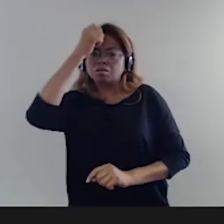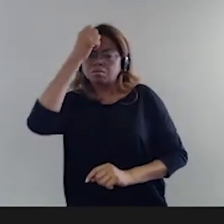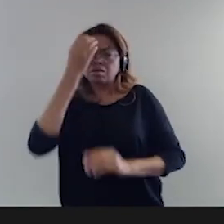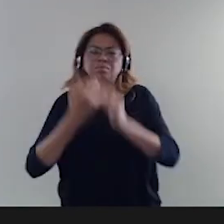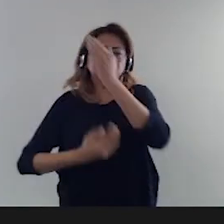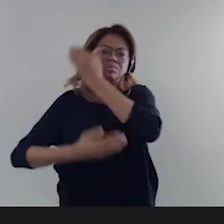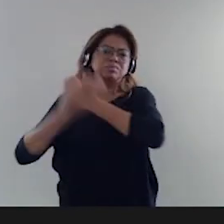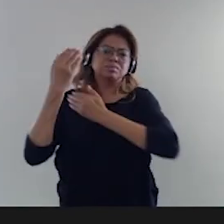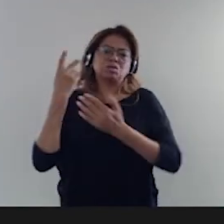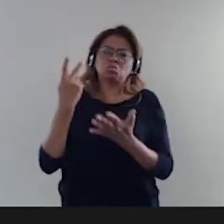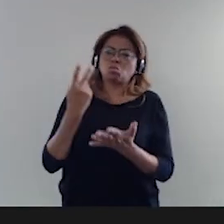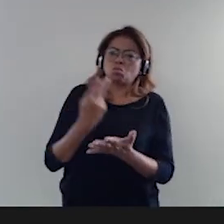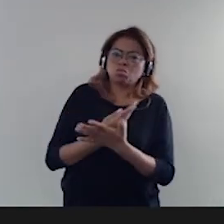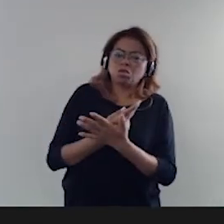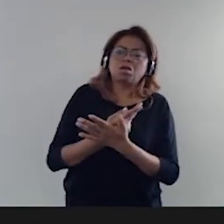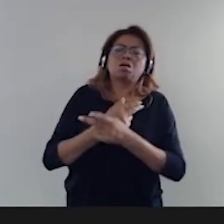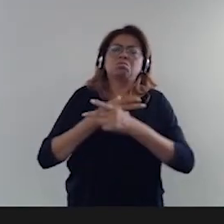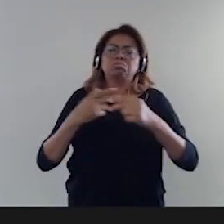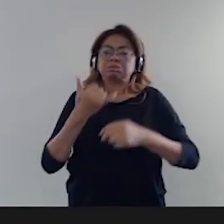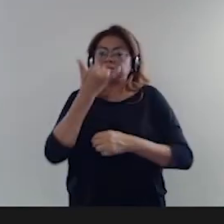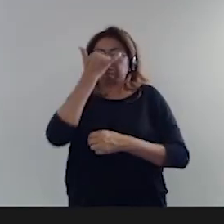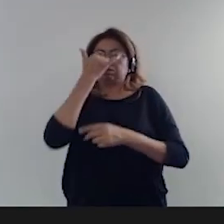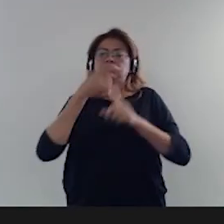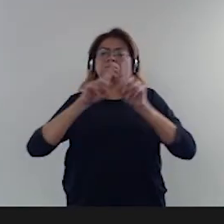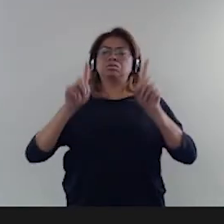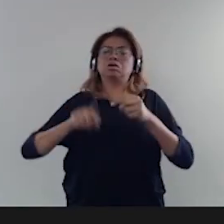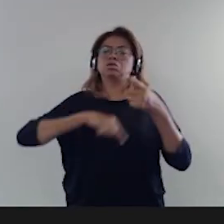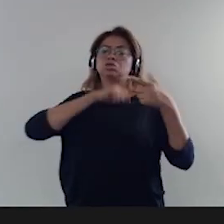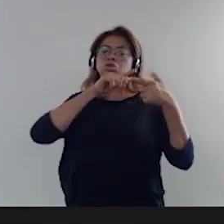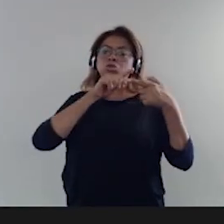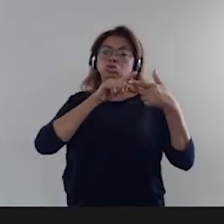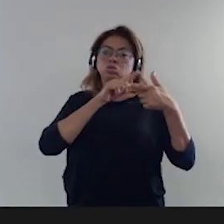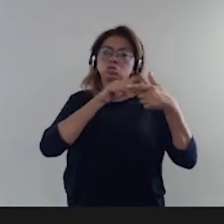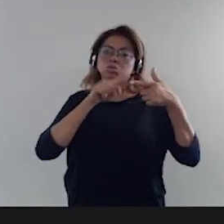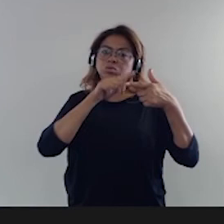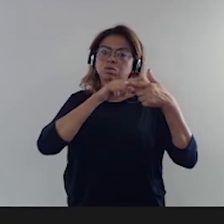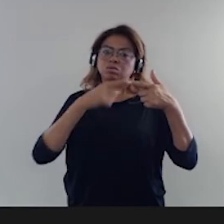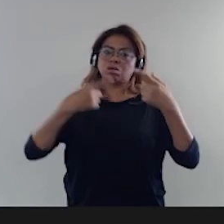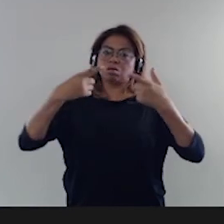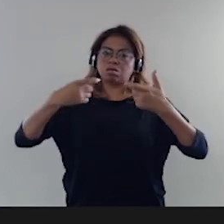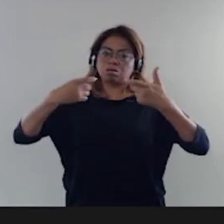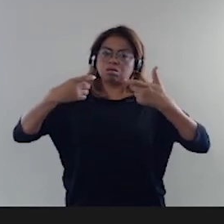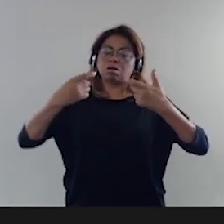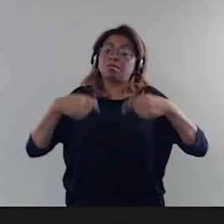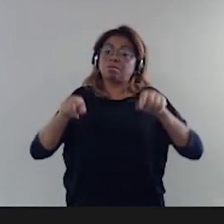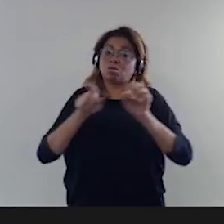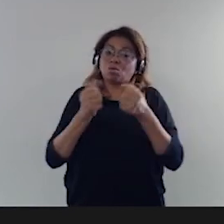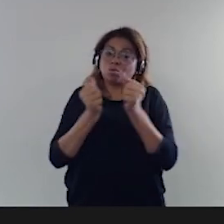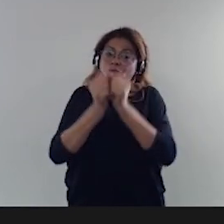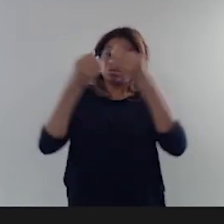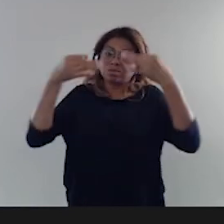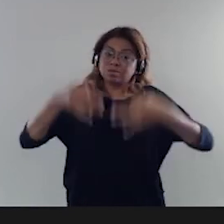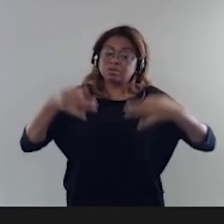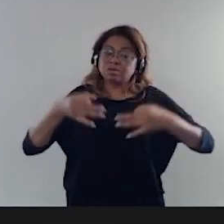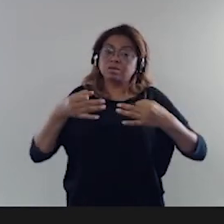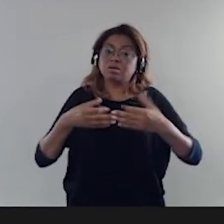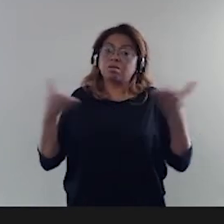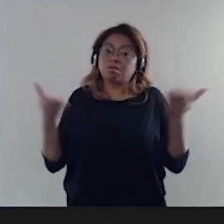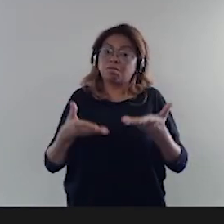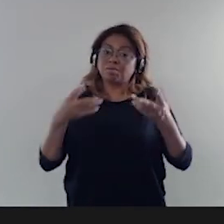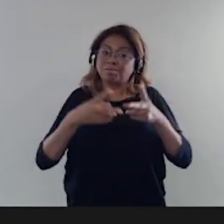com os erros e os equívocos das duas primeiras grandes guerras, certamente iremos